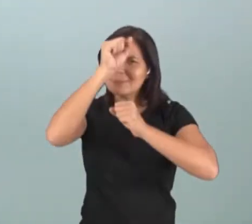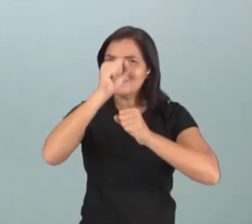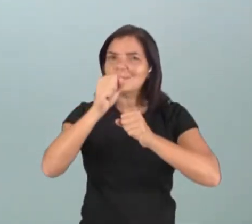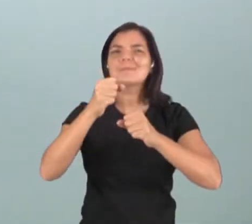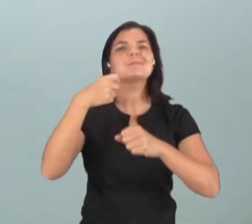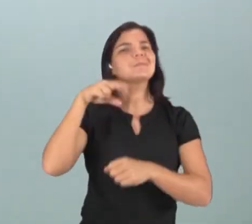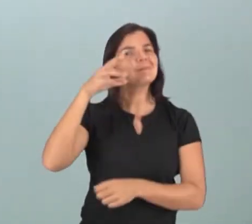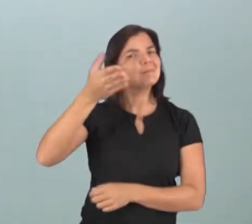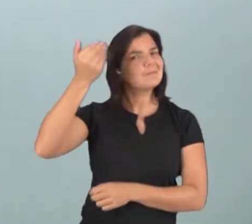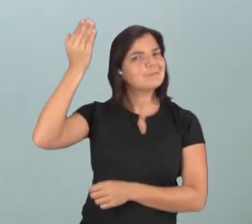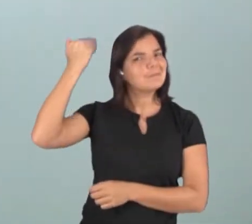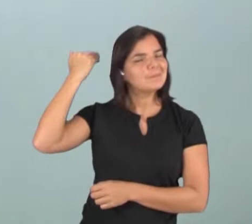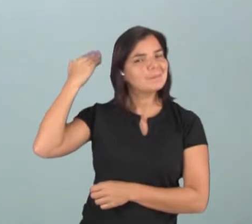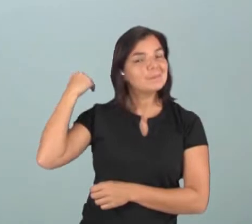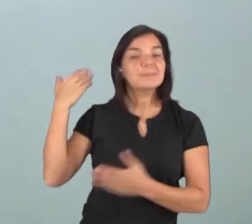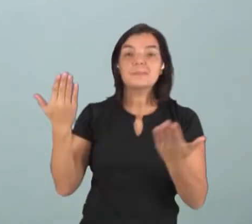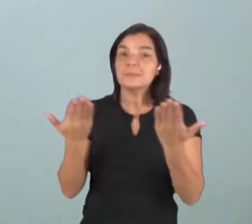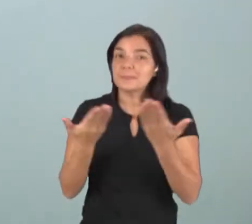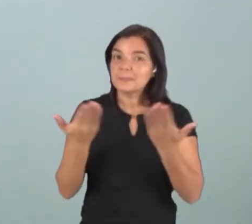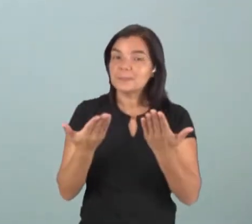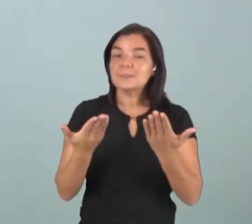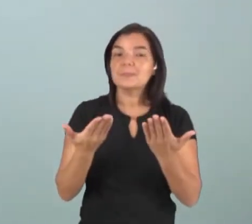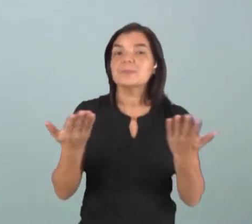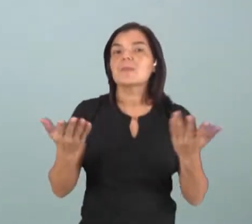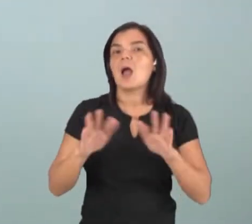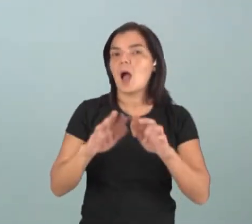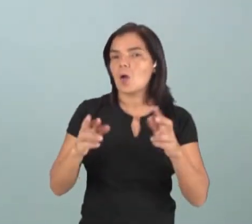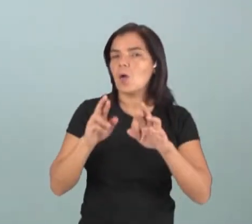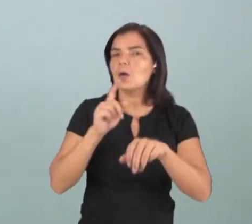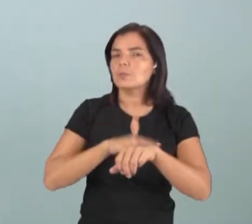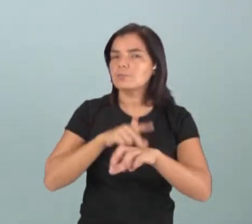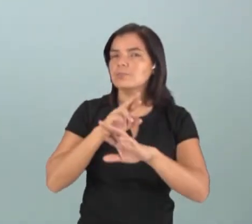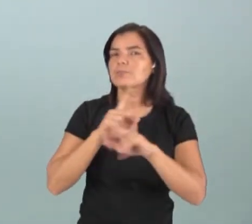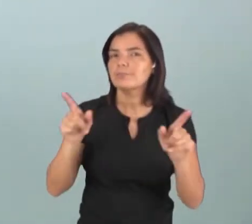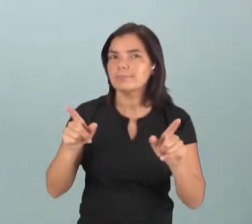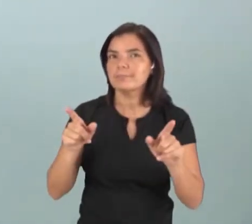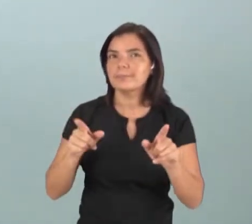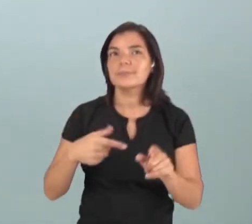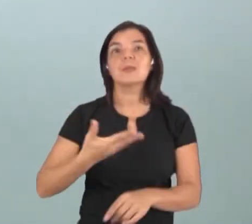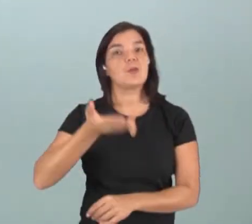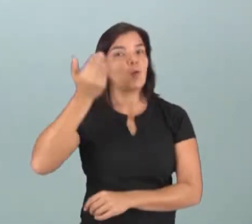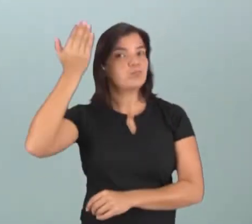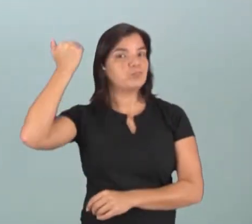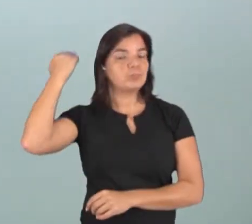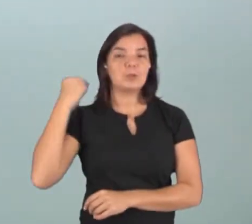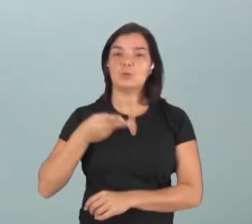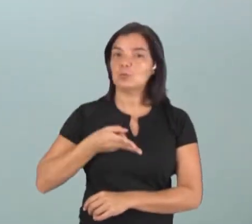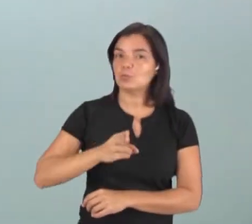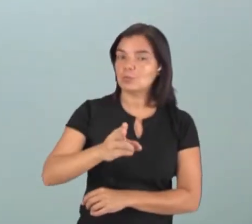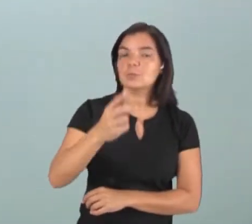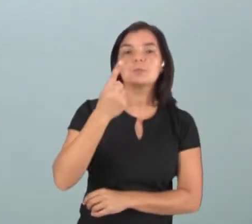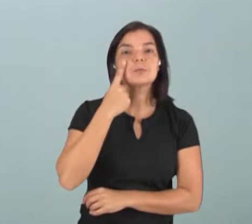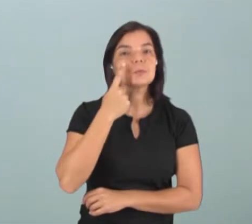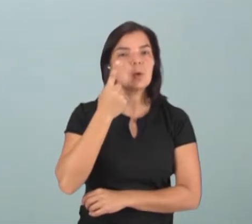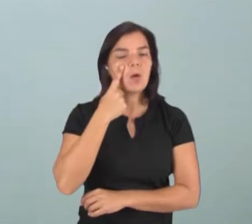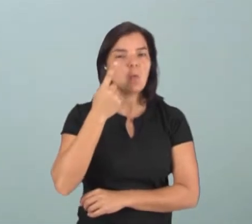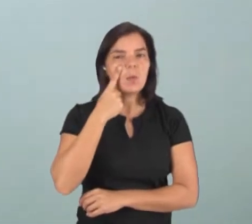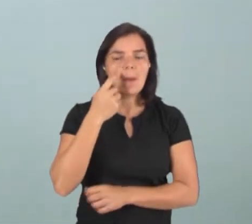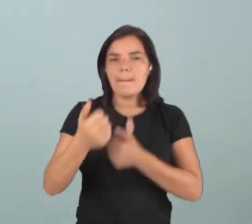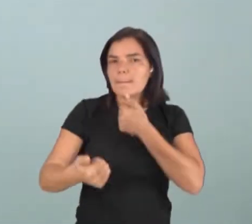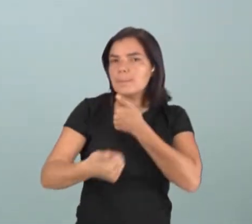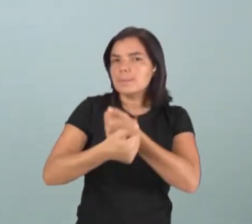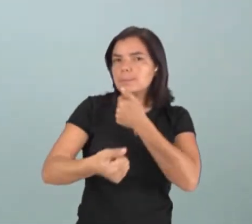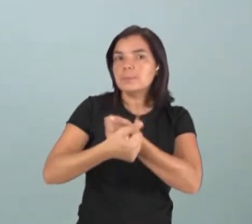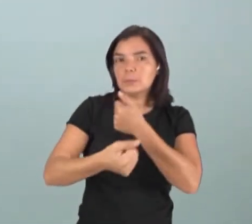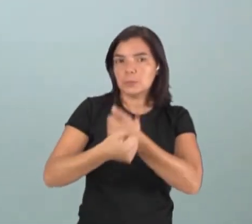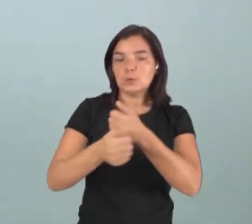o passado, o simple past? Hoje a gente vai aprender sobre um tempo diferente que é o past continuous, mas que vocês também vão ver que é bem